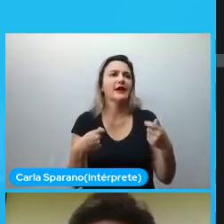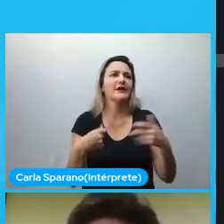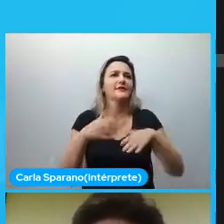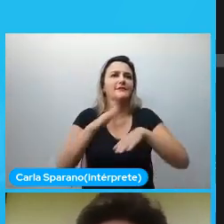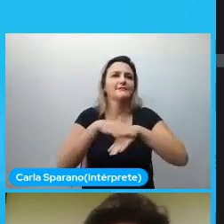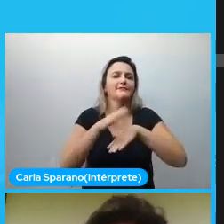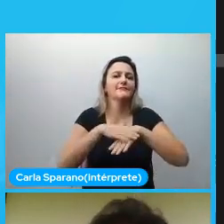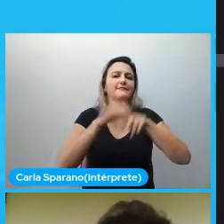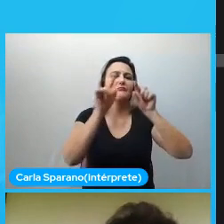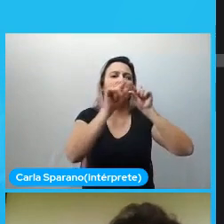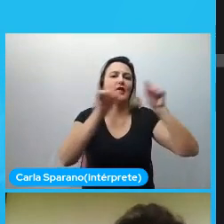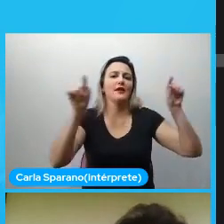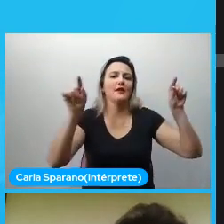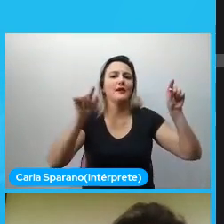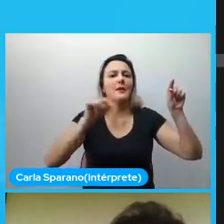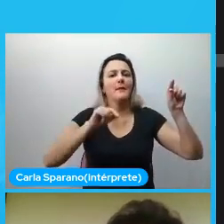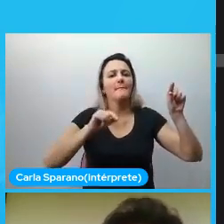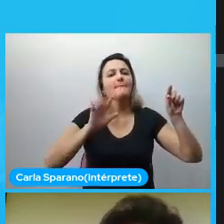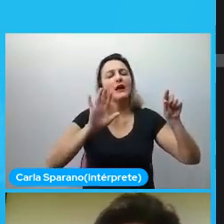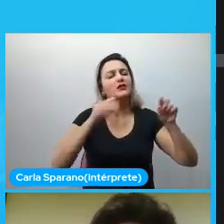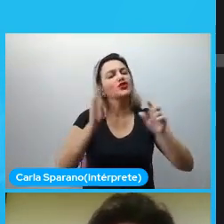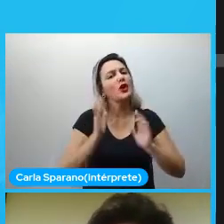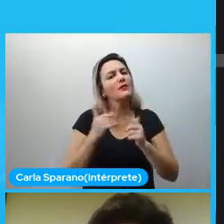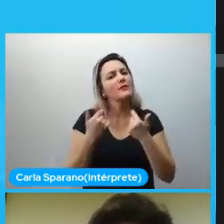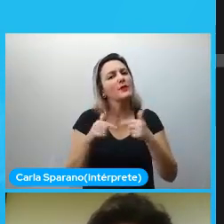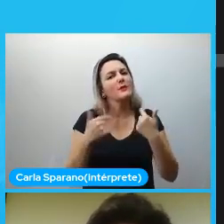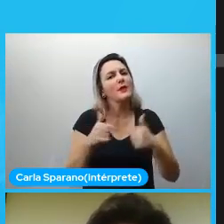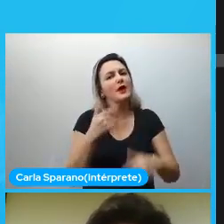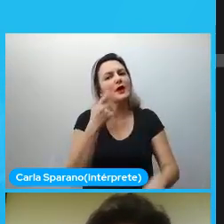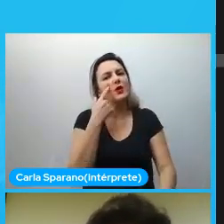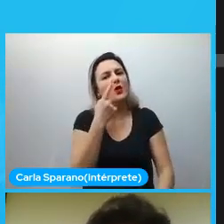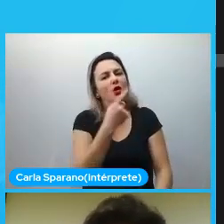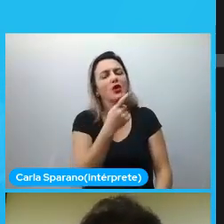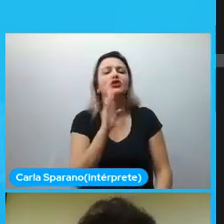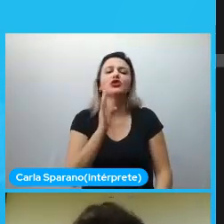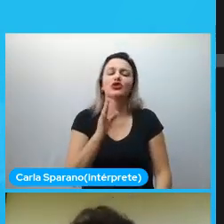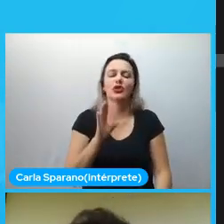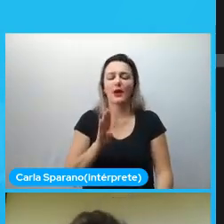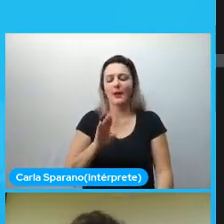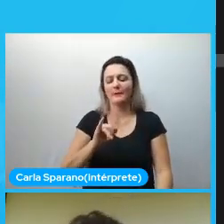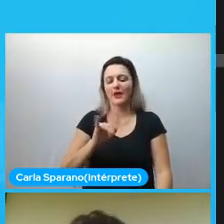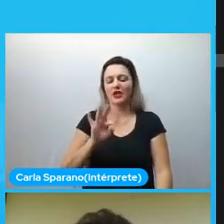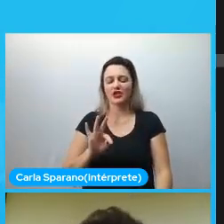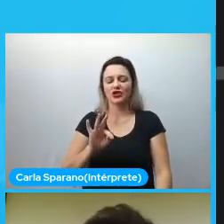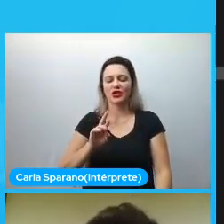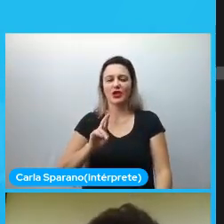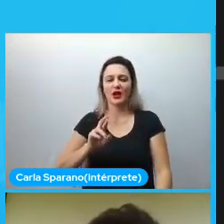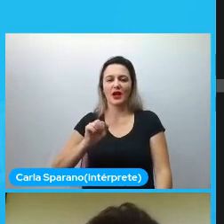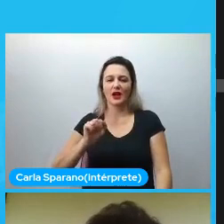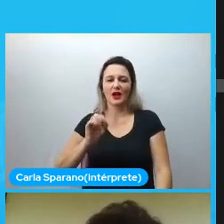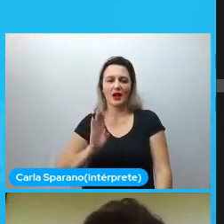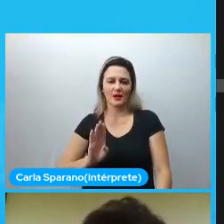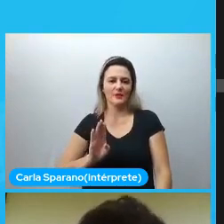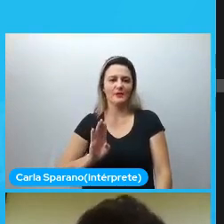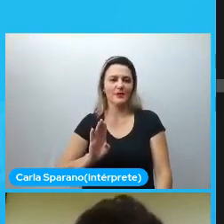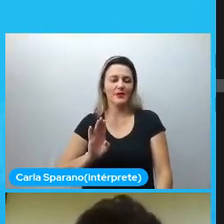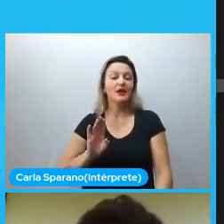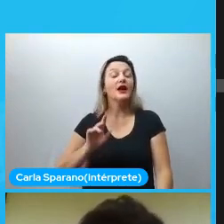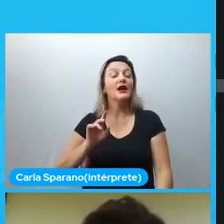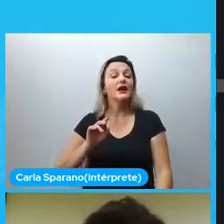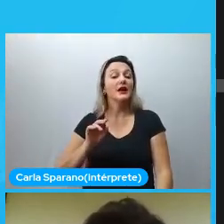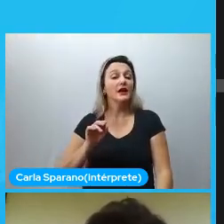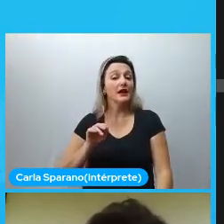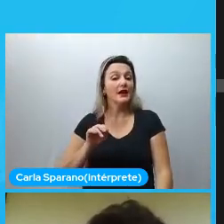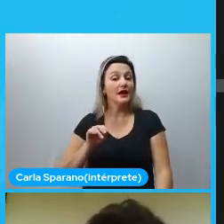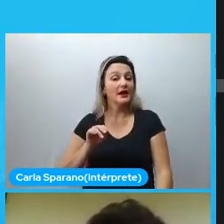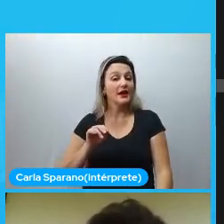cá. Mas, no caso, eu já fiz esse trabalho. Isso aqui está no GitHub, depois eu vou botar o link, é só você copiar. Então, já temos o nosso